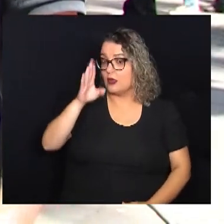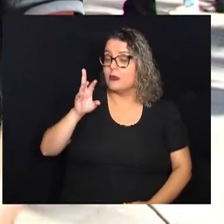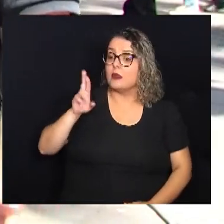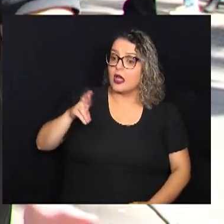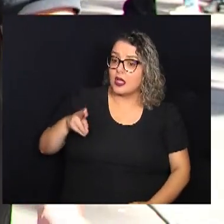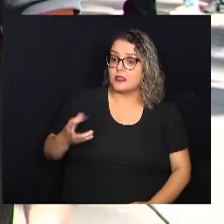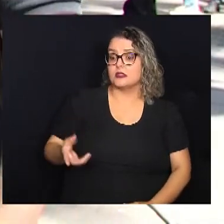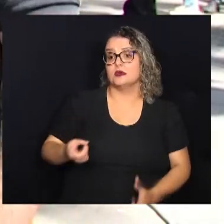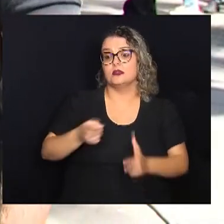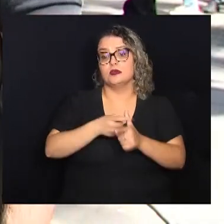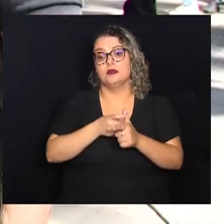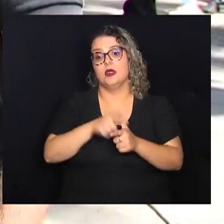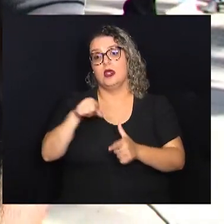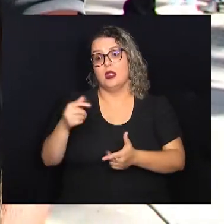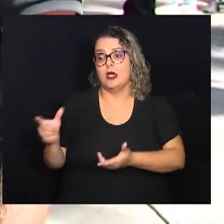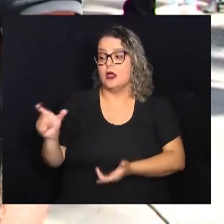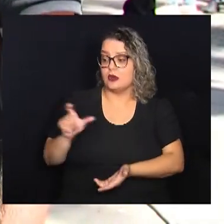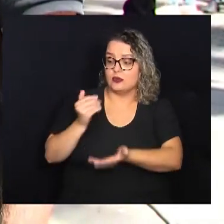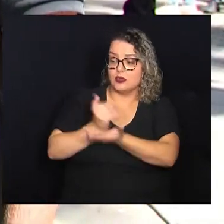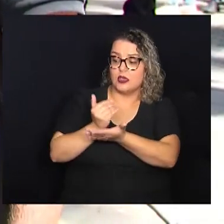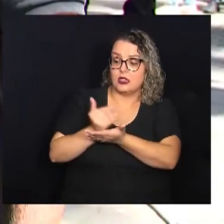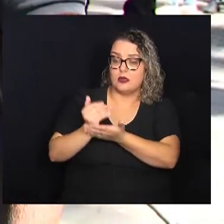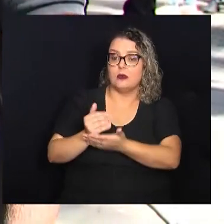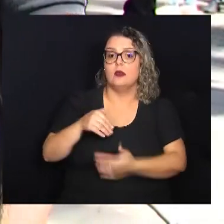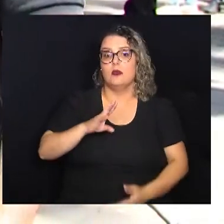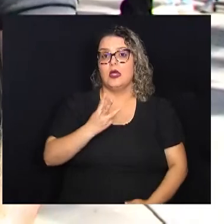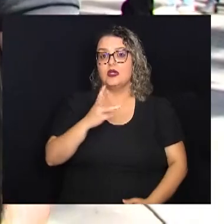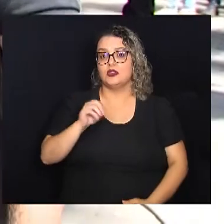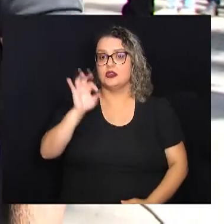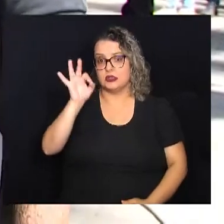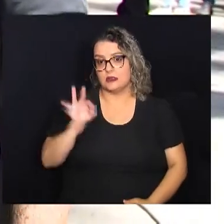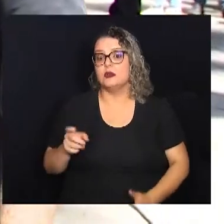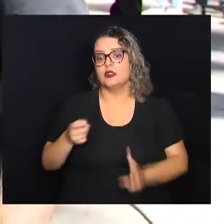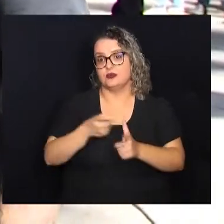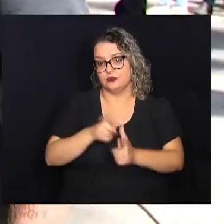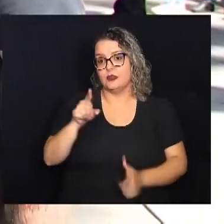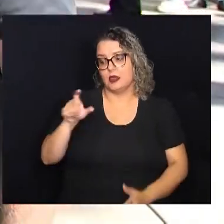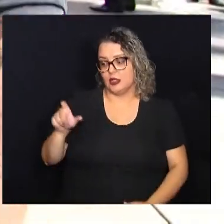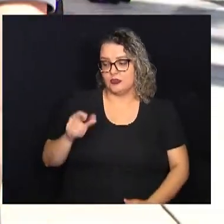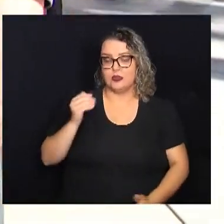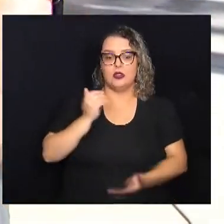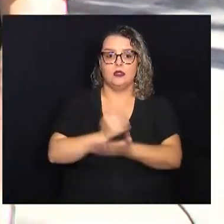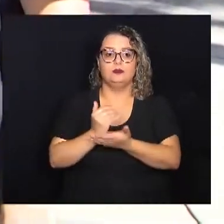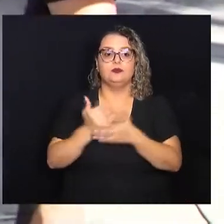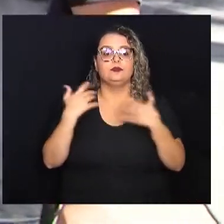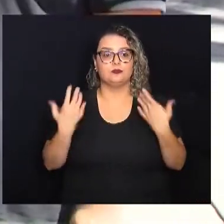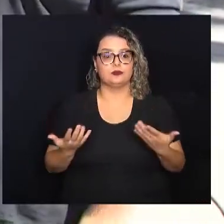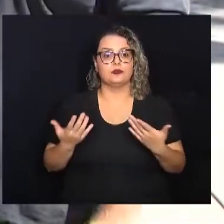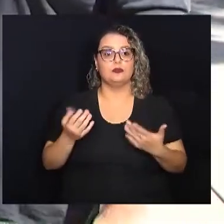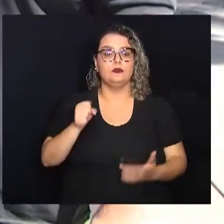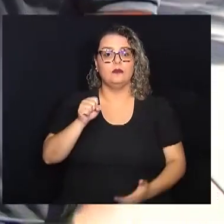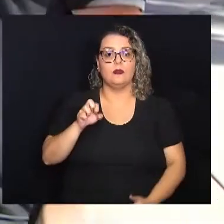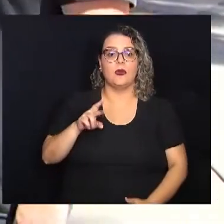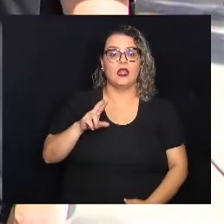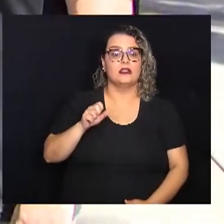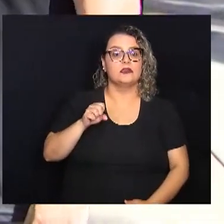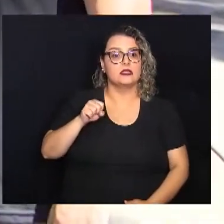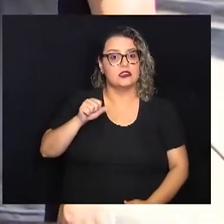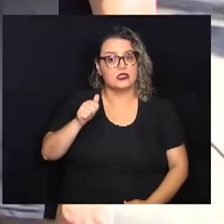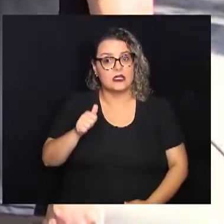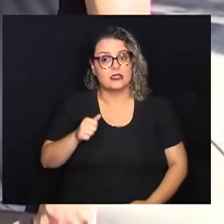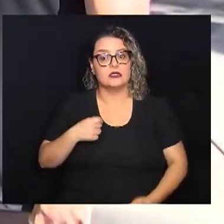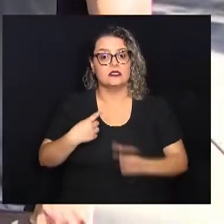dessas dívidas é com cartão de crédito, né? Mais de 30% das dívidas são do cartão de crédito. Bom, vamos lá então, Serasa na estrada, fica